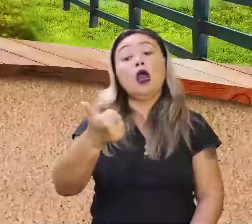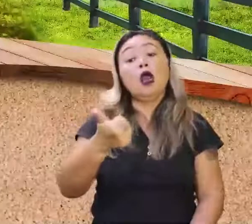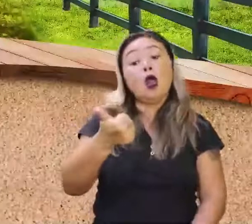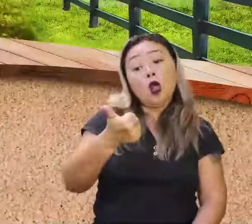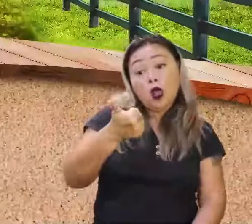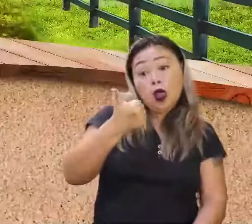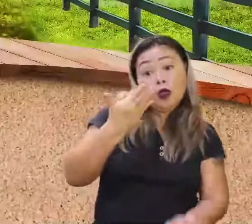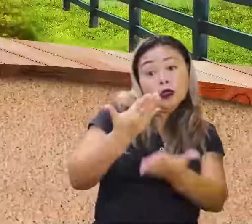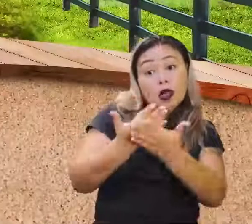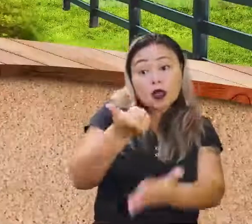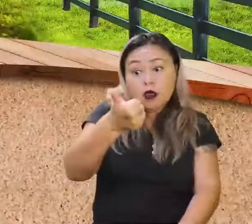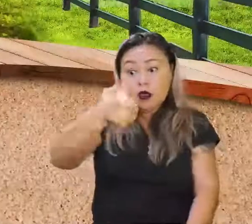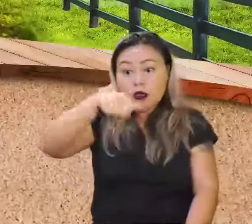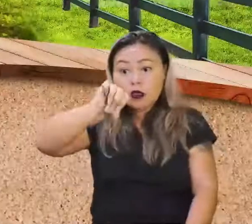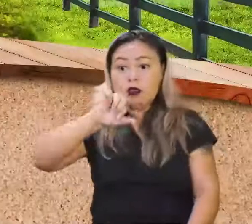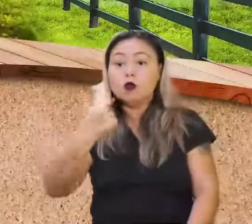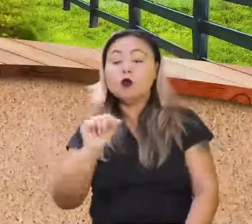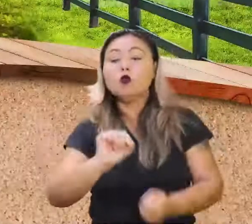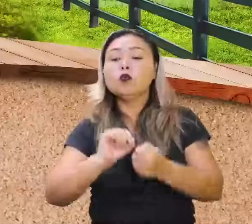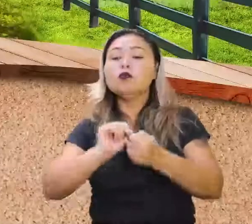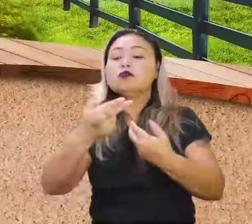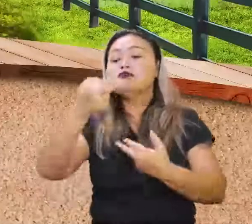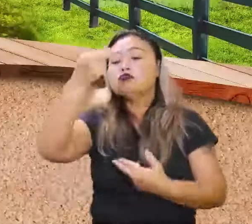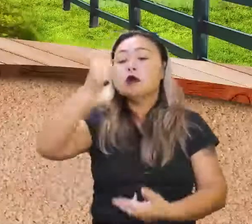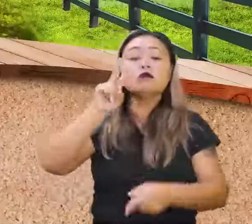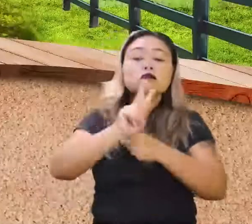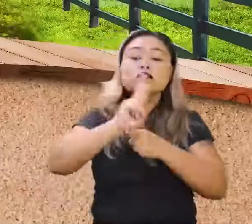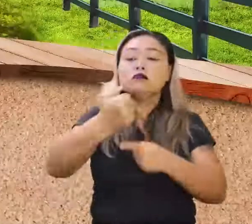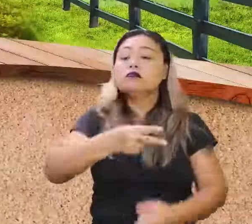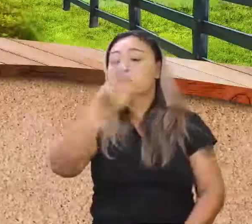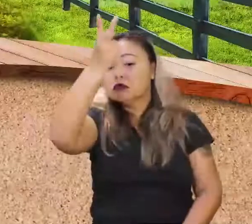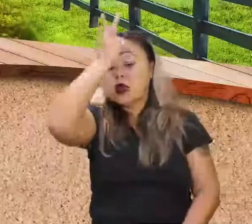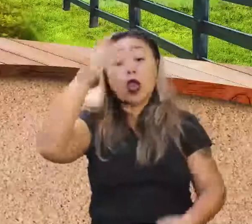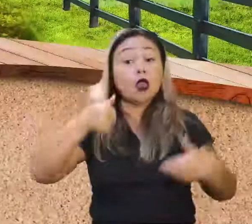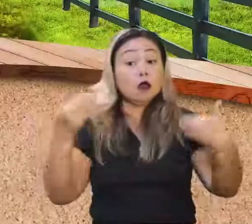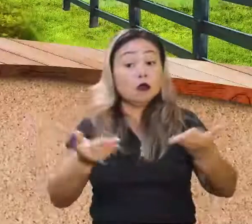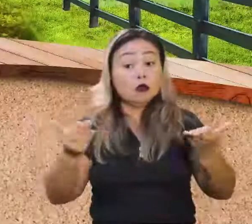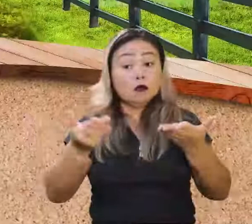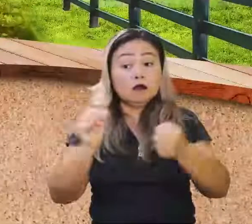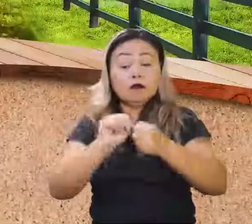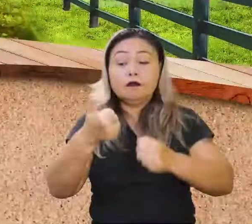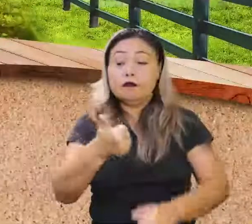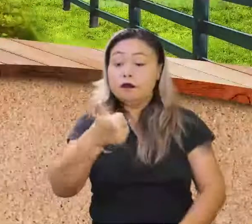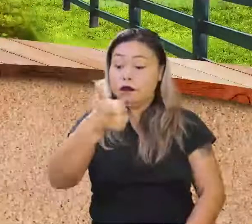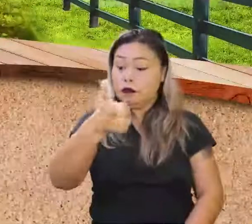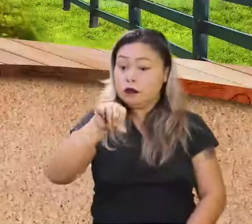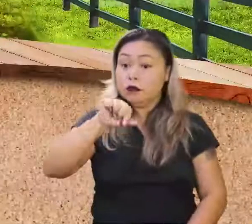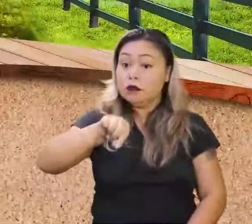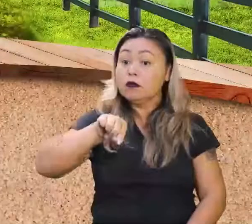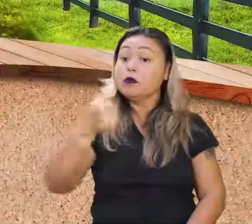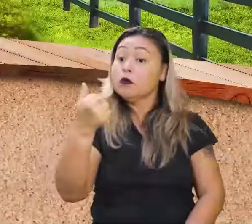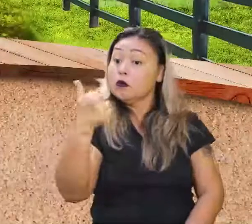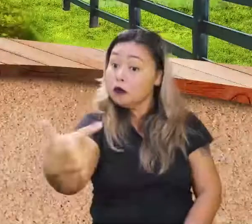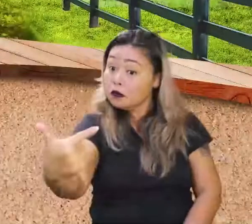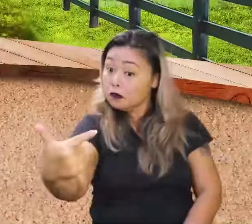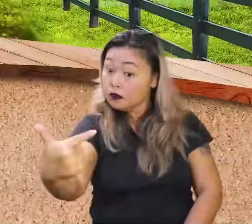aula 19.1, falamos sobre caprinocultura. E agora é a